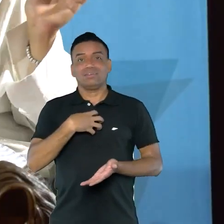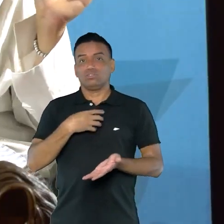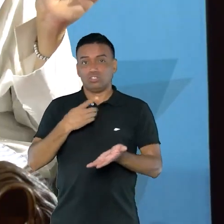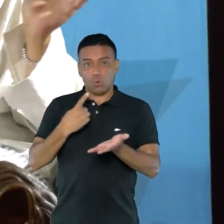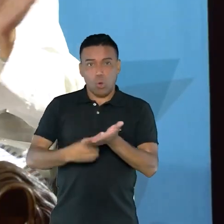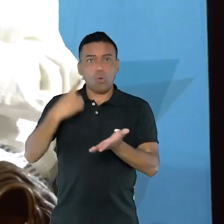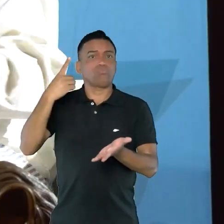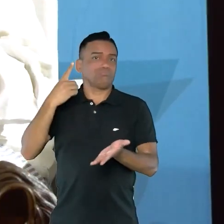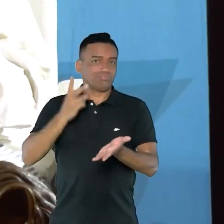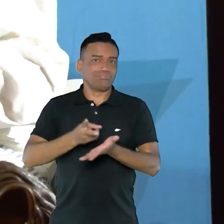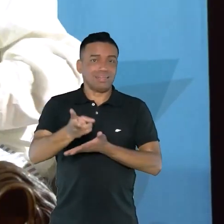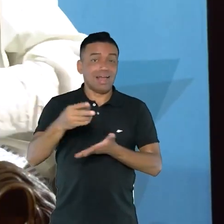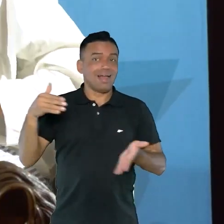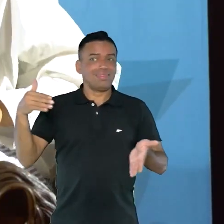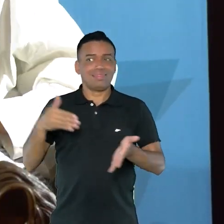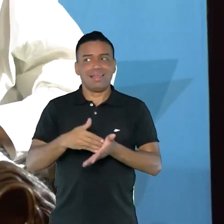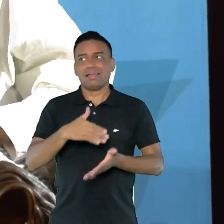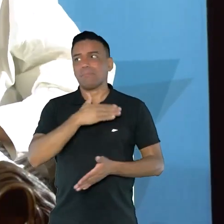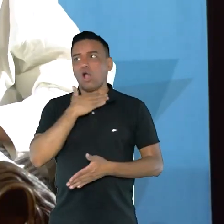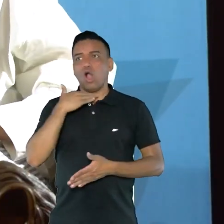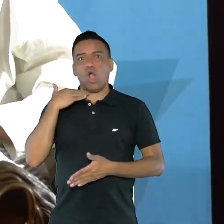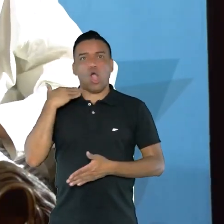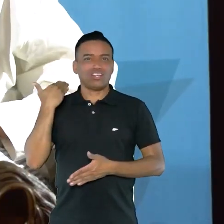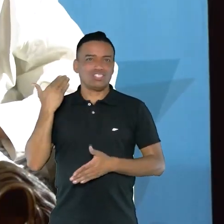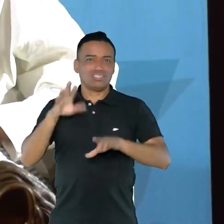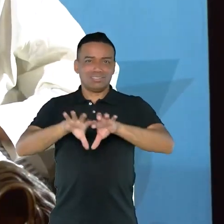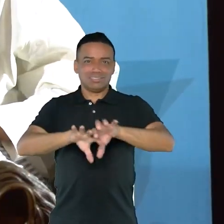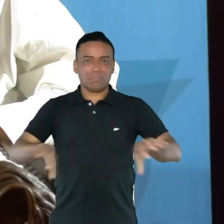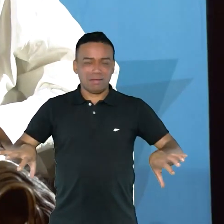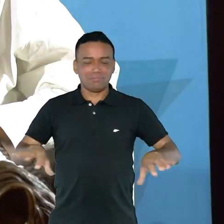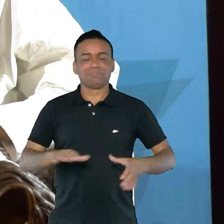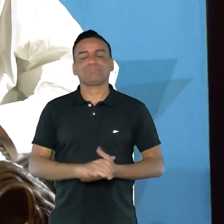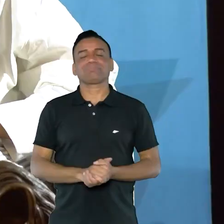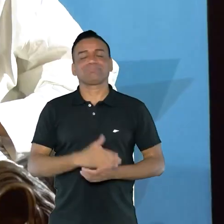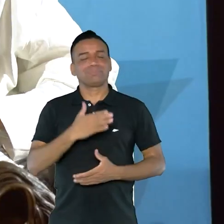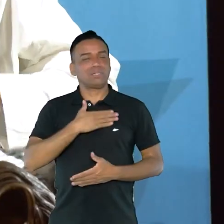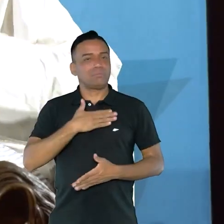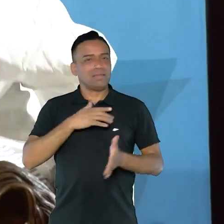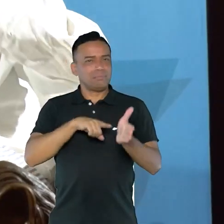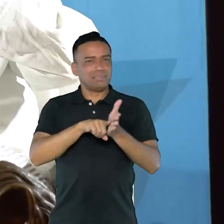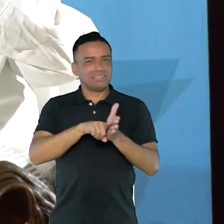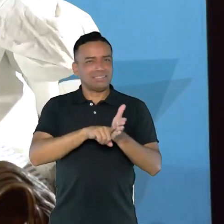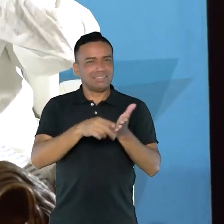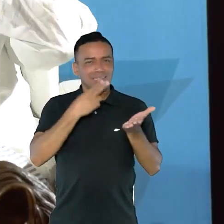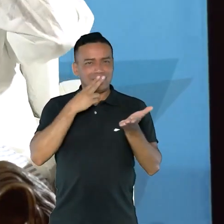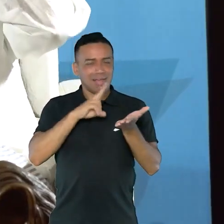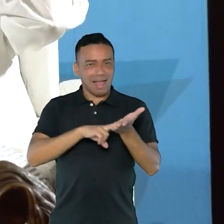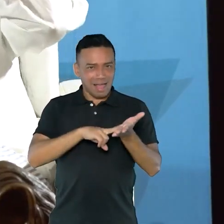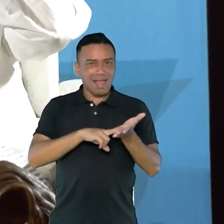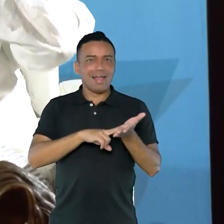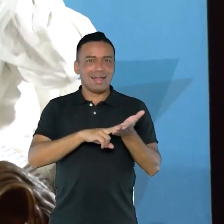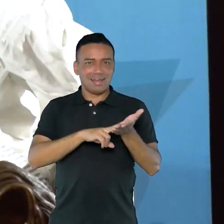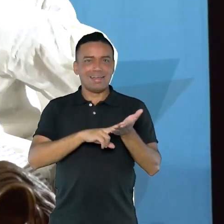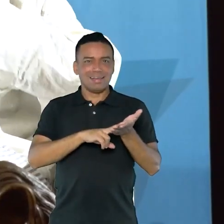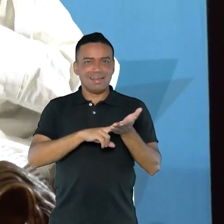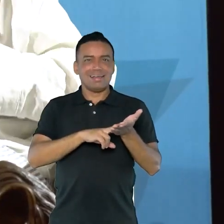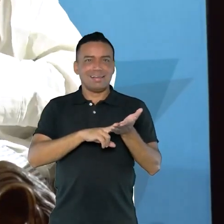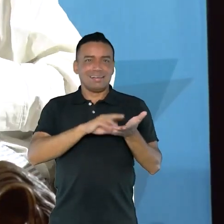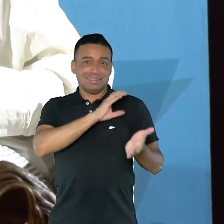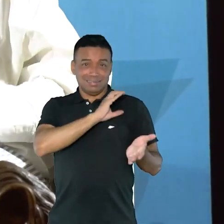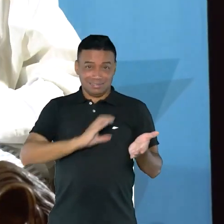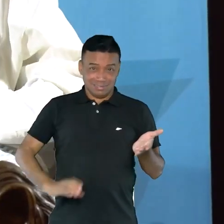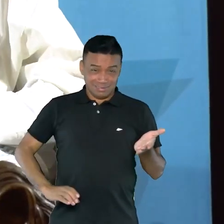digamos, né? Até que a morte separe. Então, nessa minha pesquisa nas cartas jesuíticas, uma